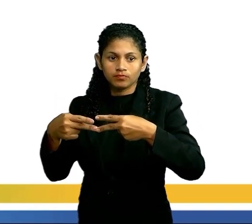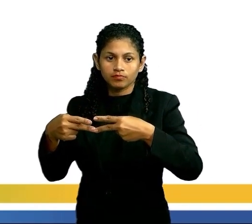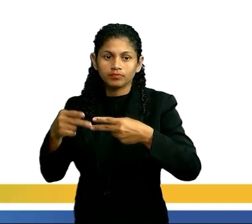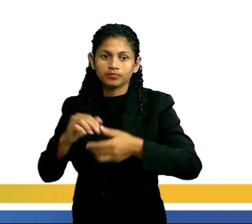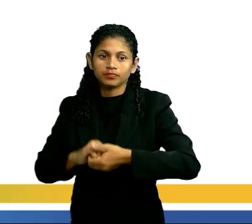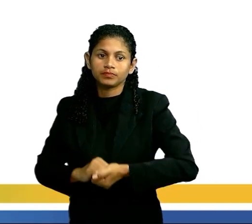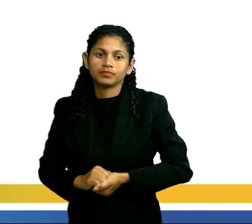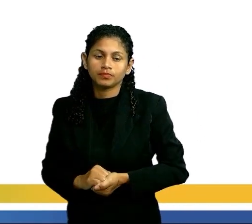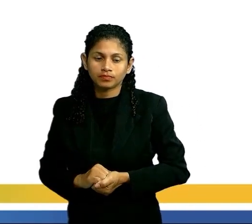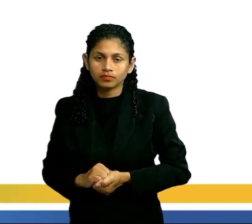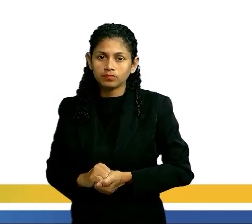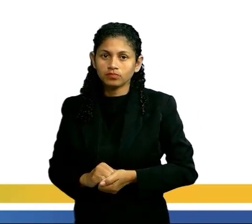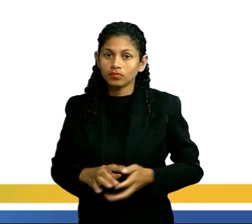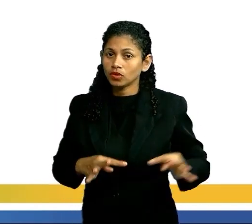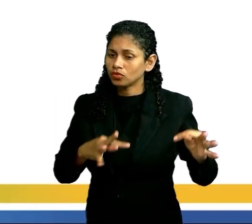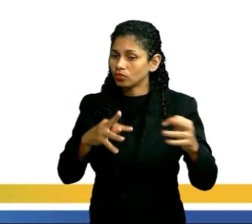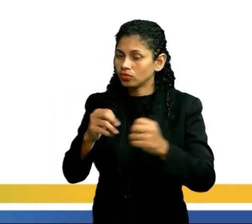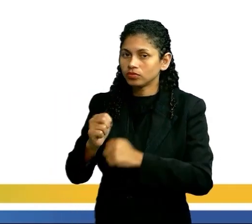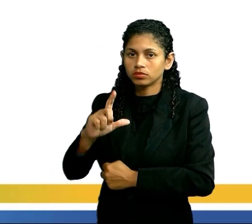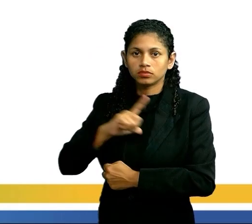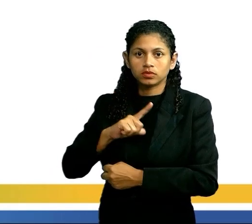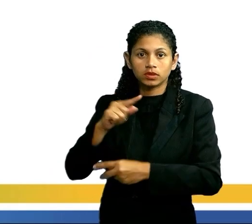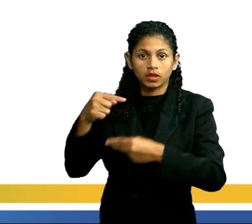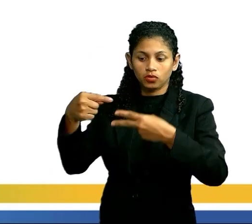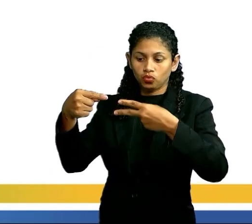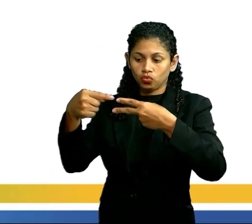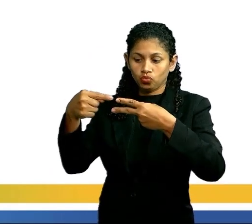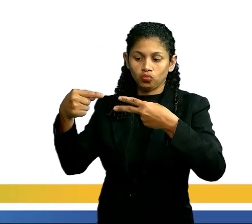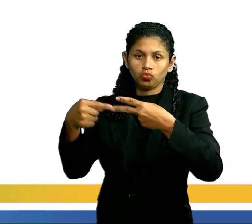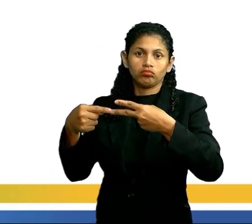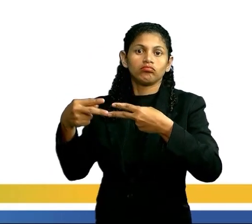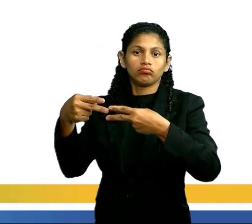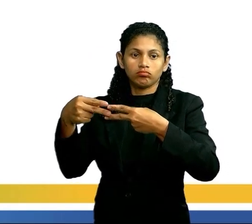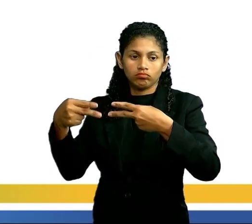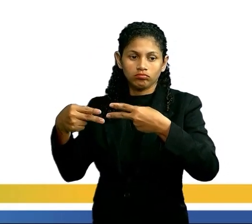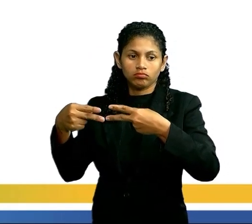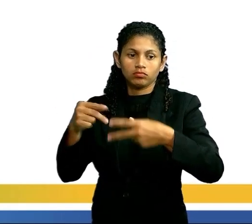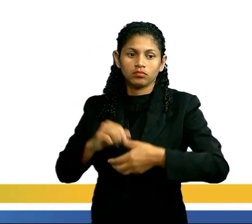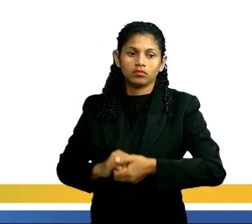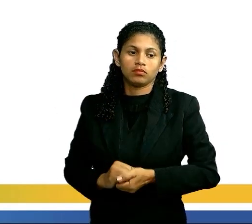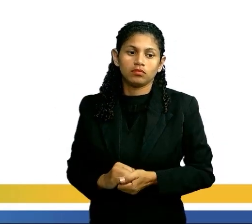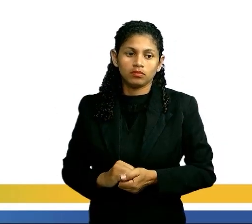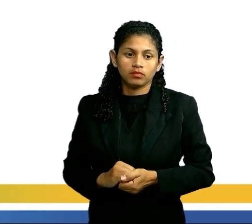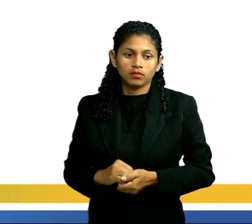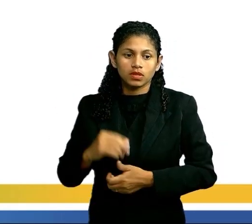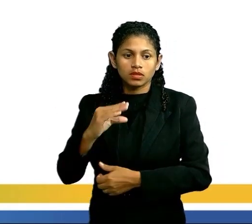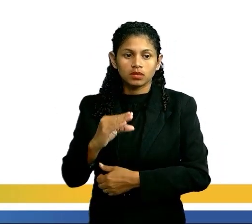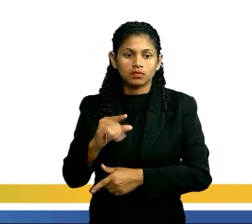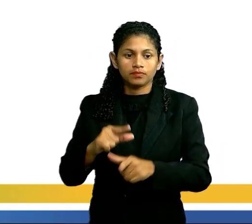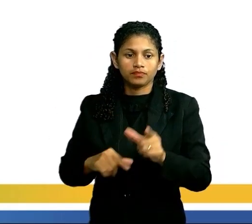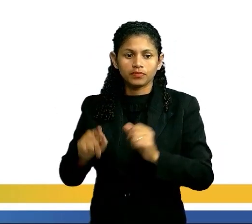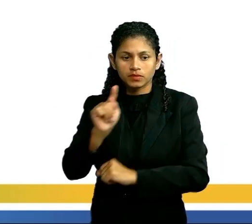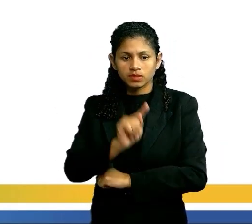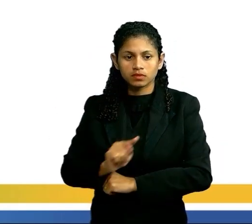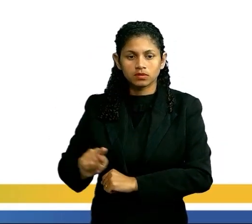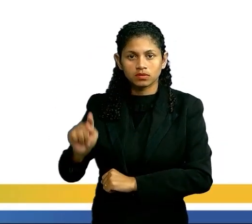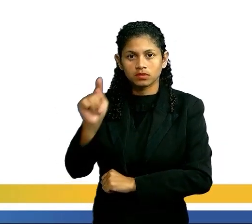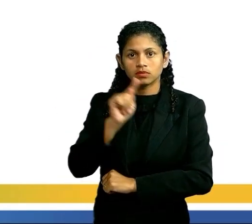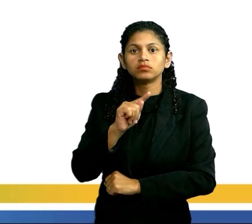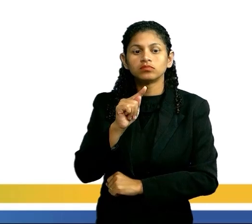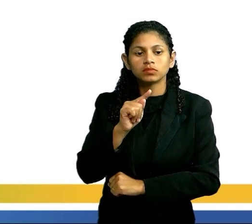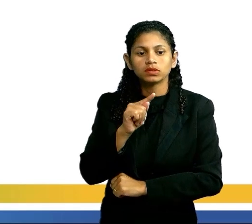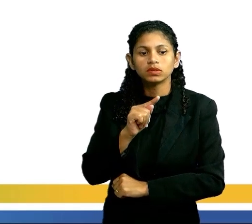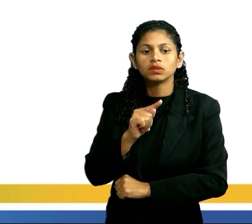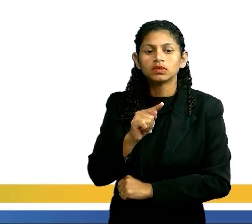cheia de duplas ligações. Então, não pode ser a alternativa B. C, ciclo